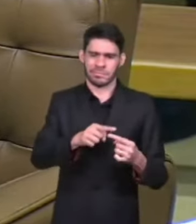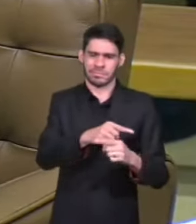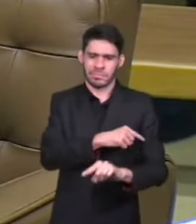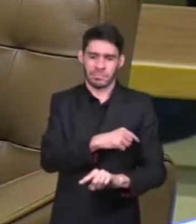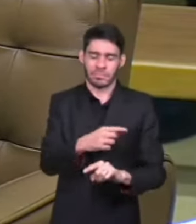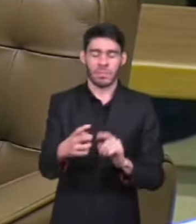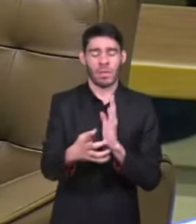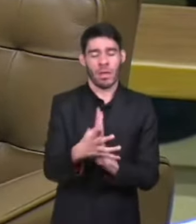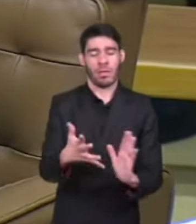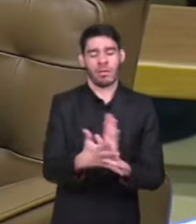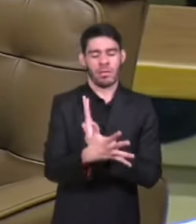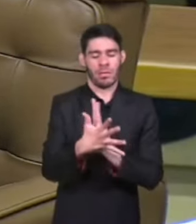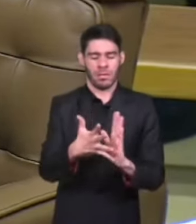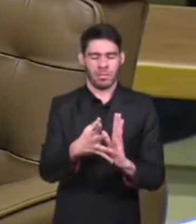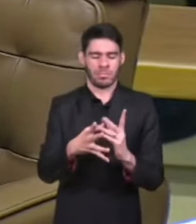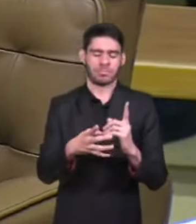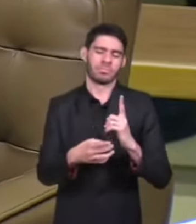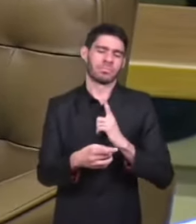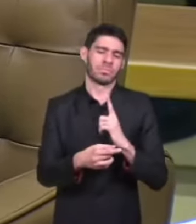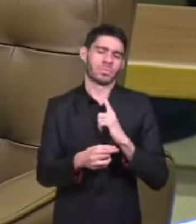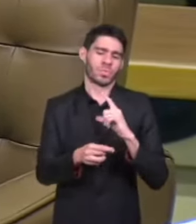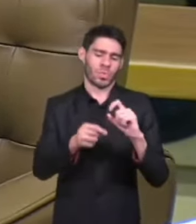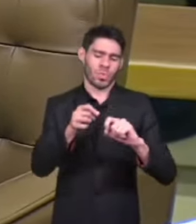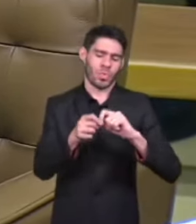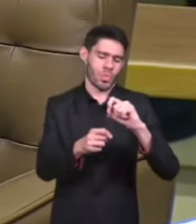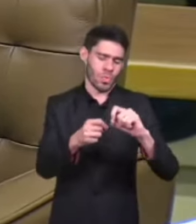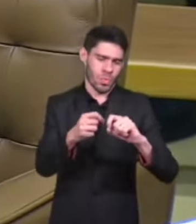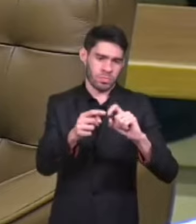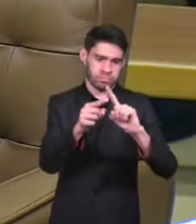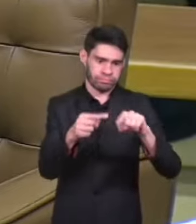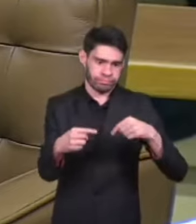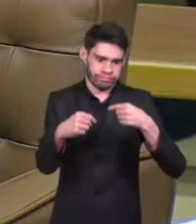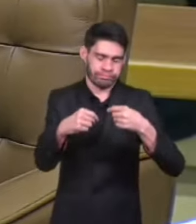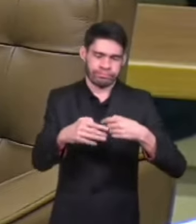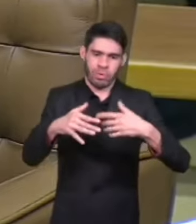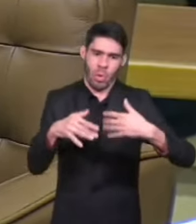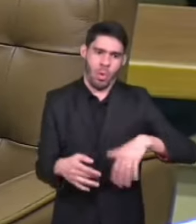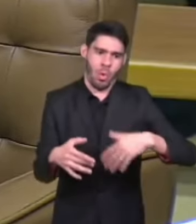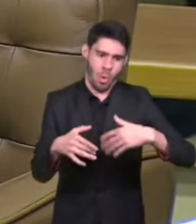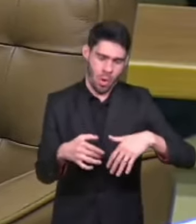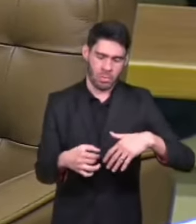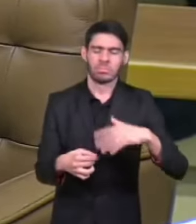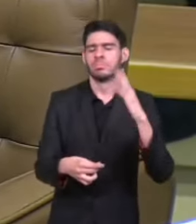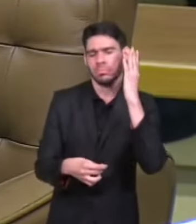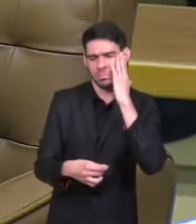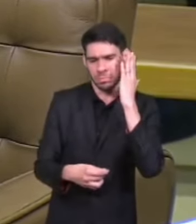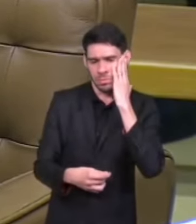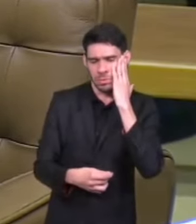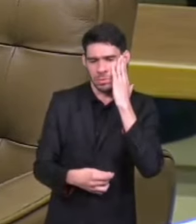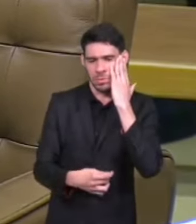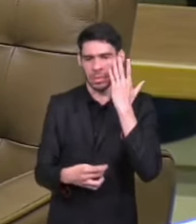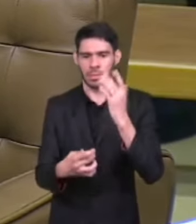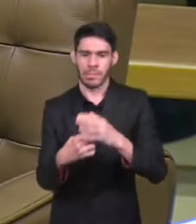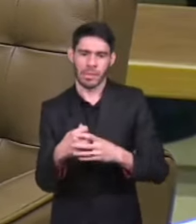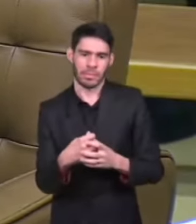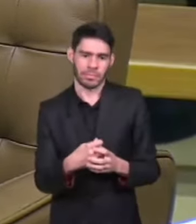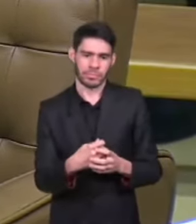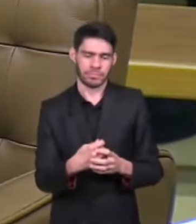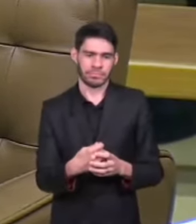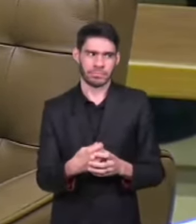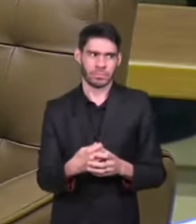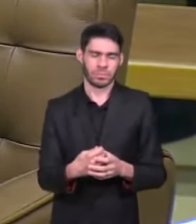forma, nós temos esse imenso desafio. E nós sabemos bem, para ficarmos nesse